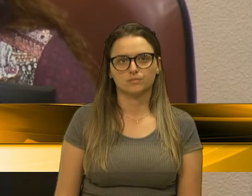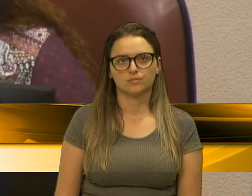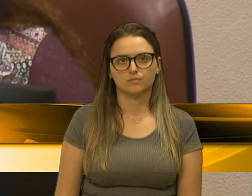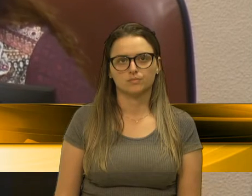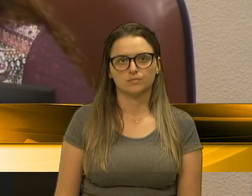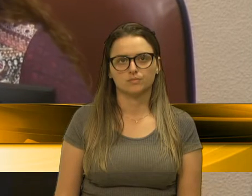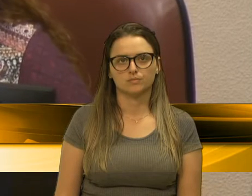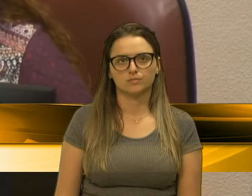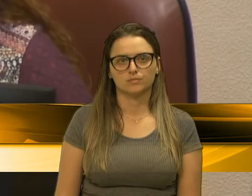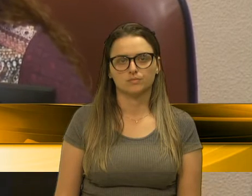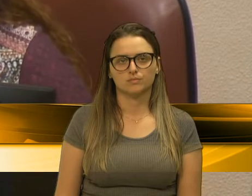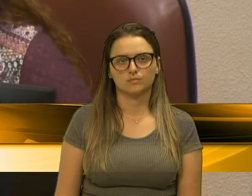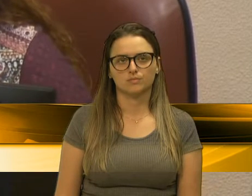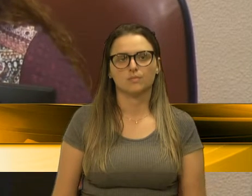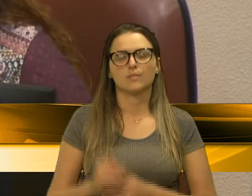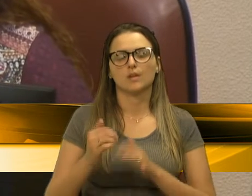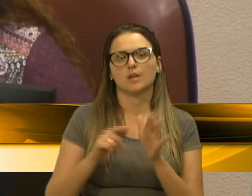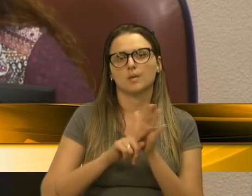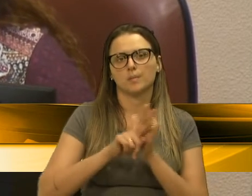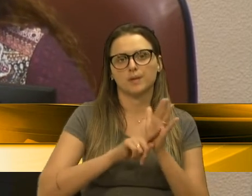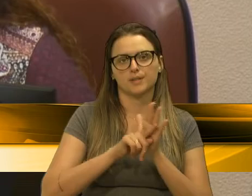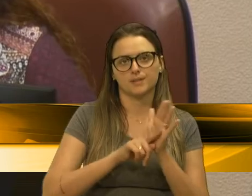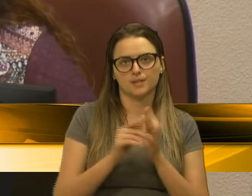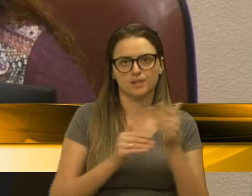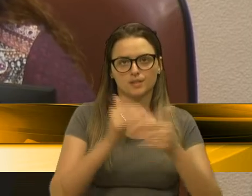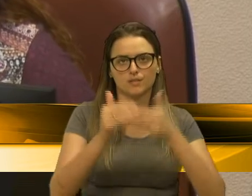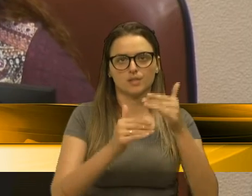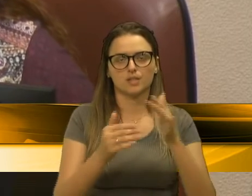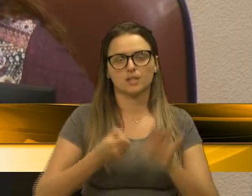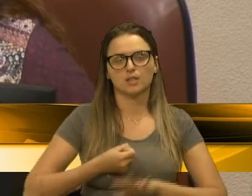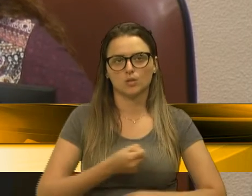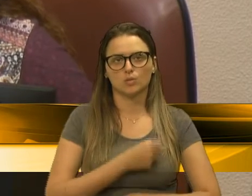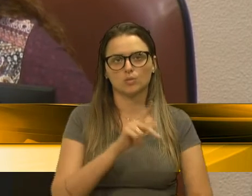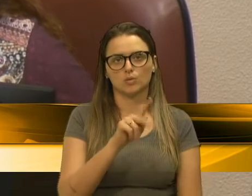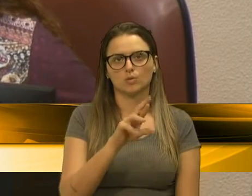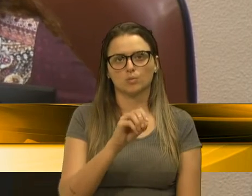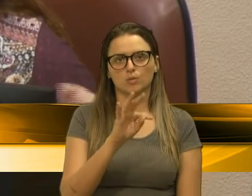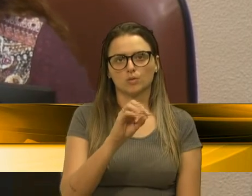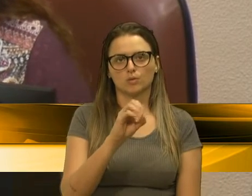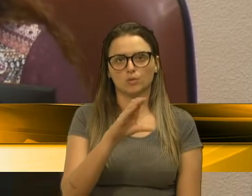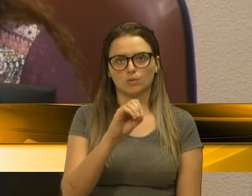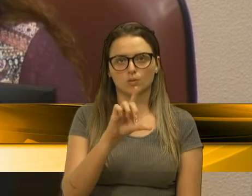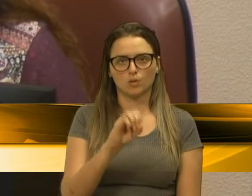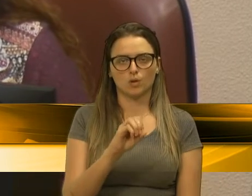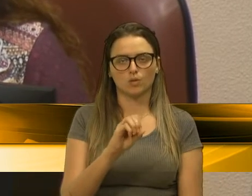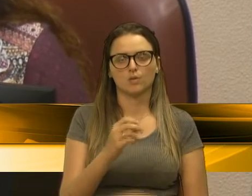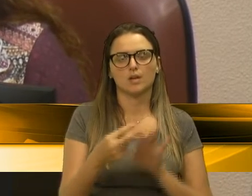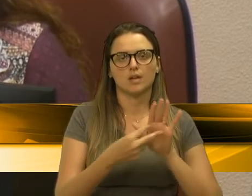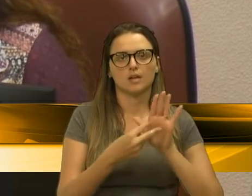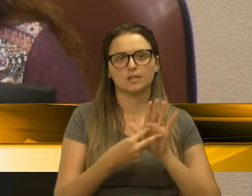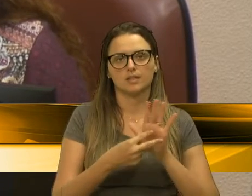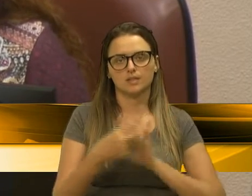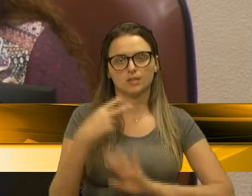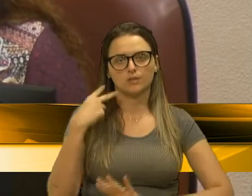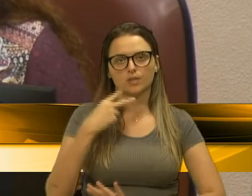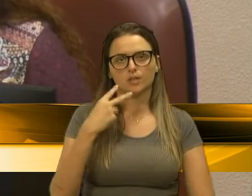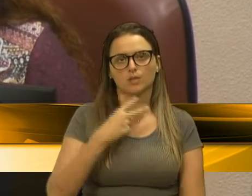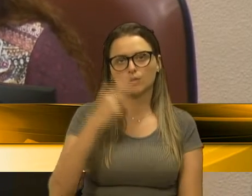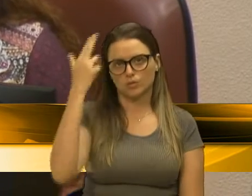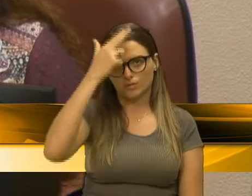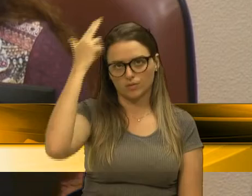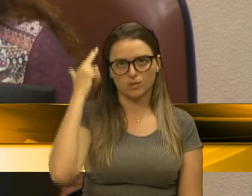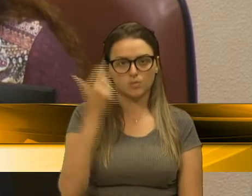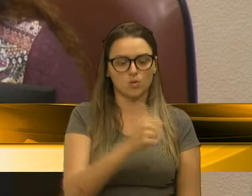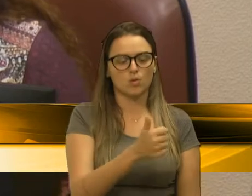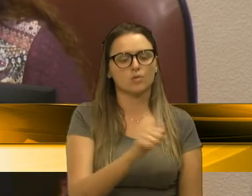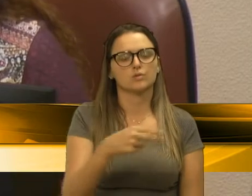http://legix.câmaracaxias.rs.gov.br/legix-integração-web.do alvo pesquisa avançada e número protocolo. Atenciosamente, vereador Flávio Cassina, presidente. Porto Alegre,